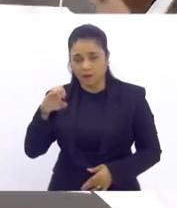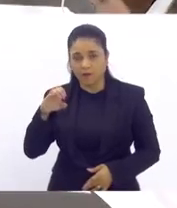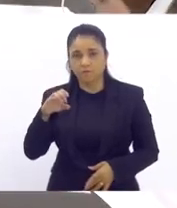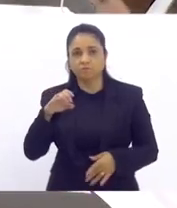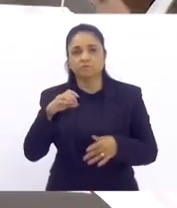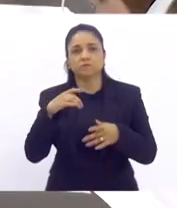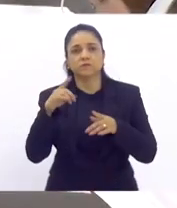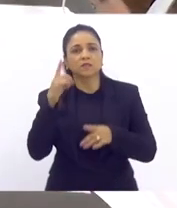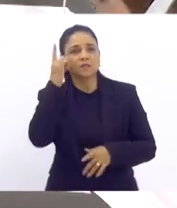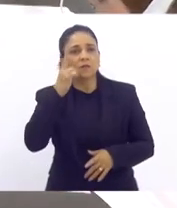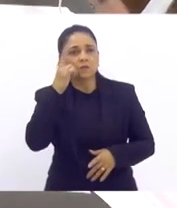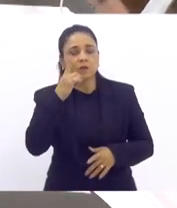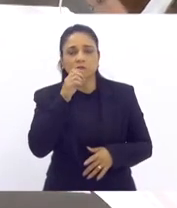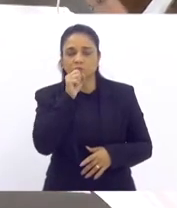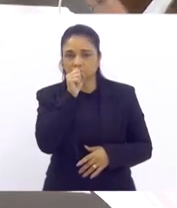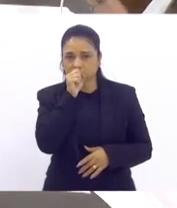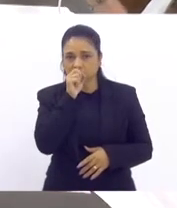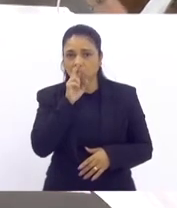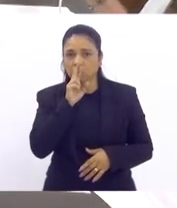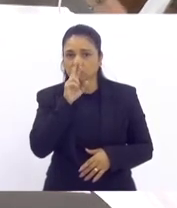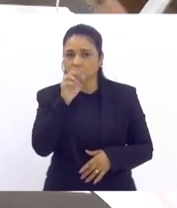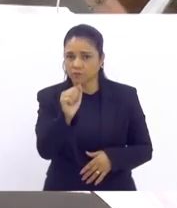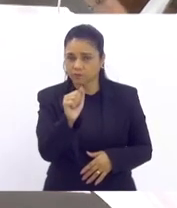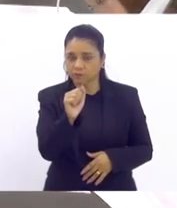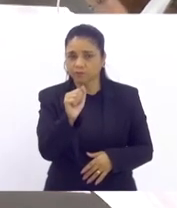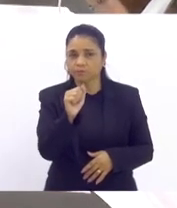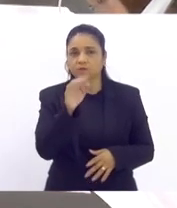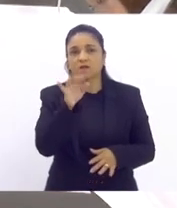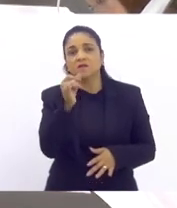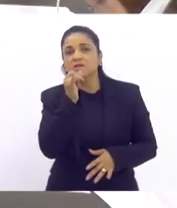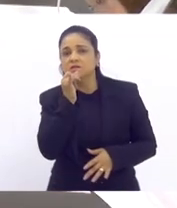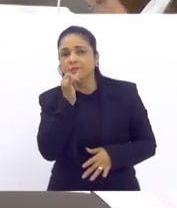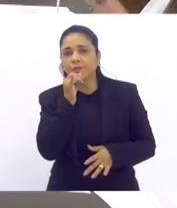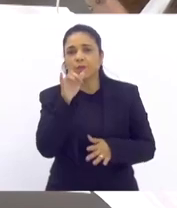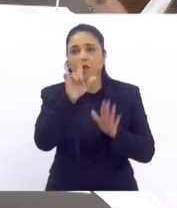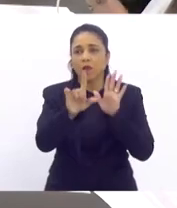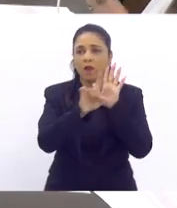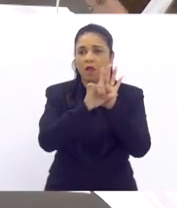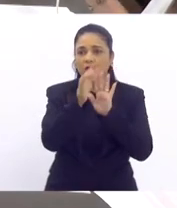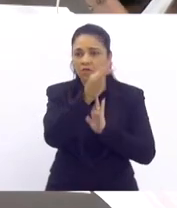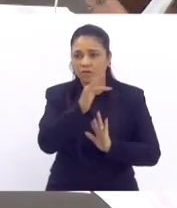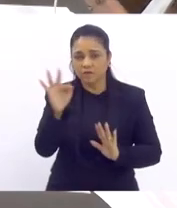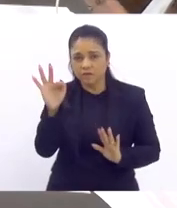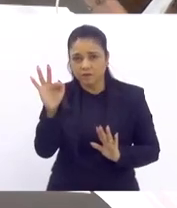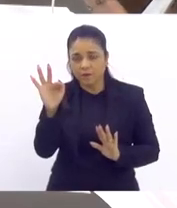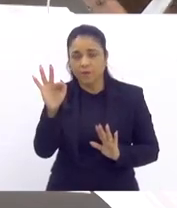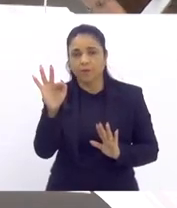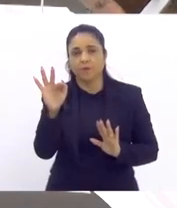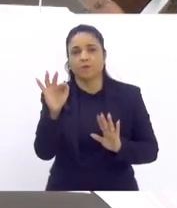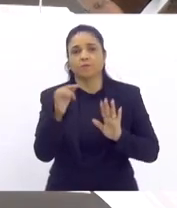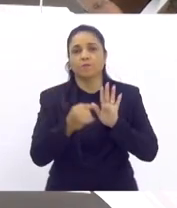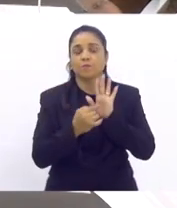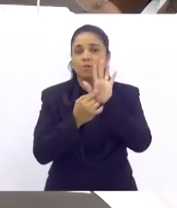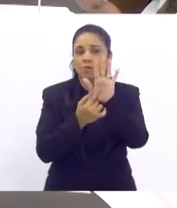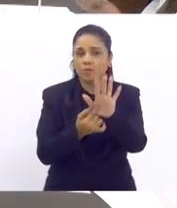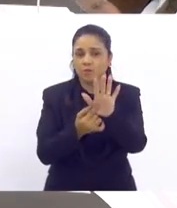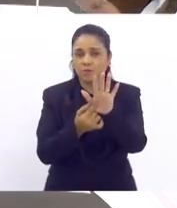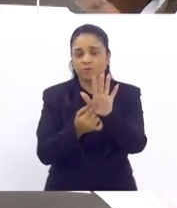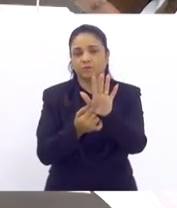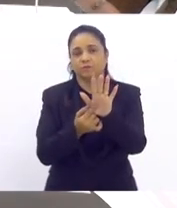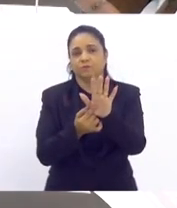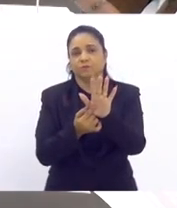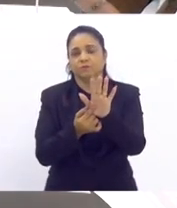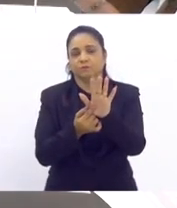Rodrigo Amorim por exemplo se a lei federal tivesse disposto né nesse